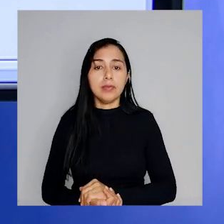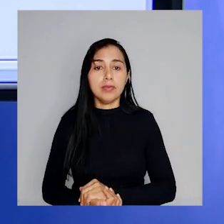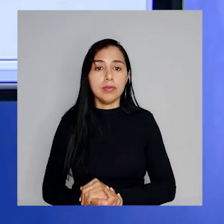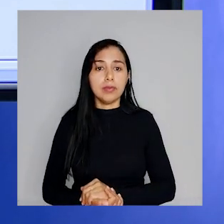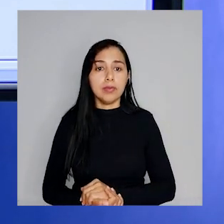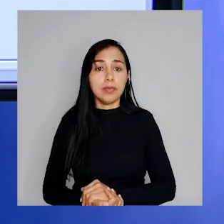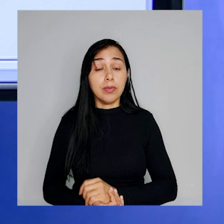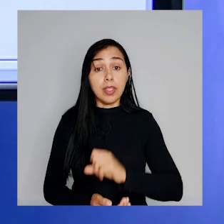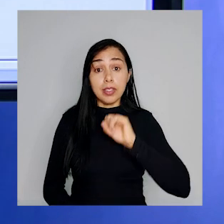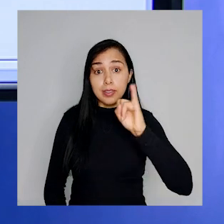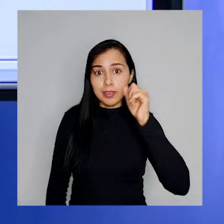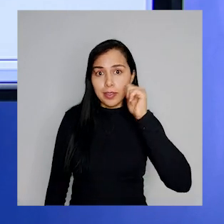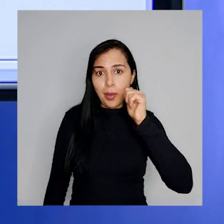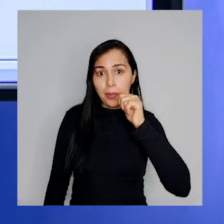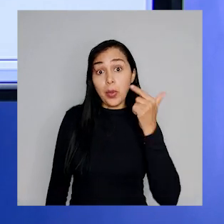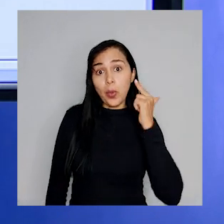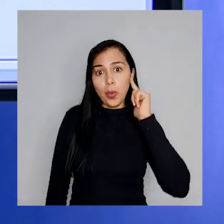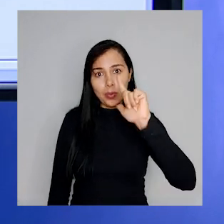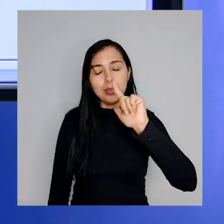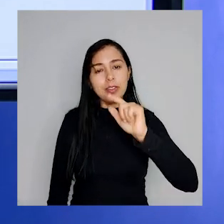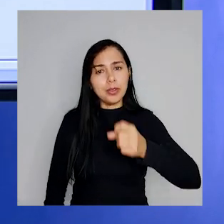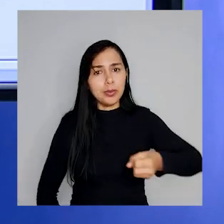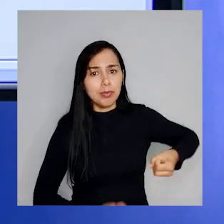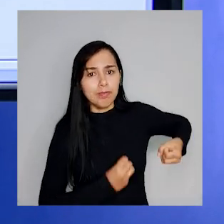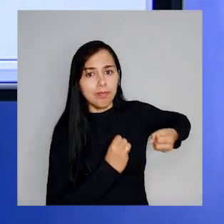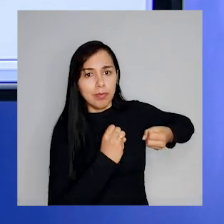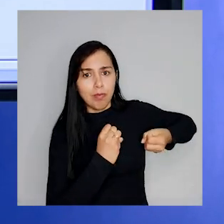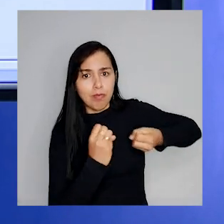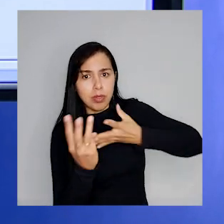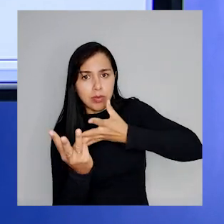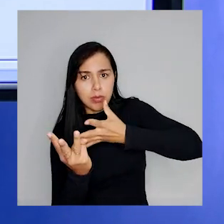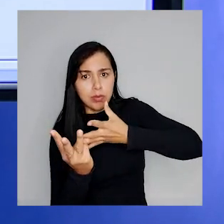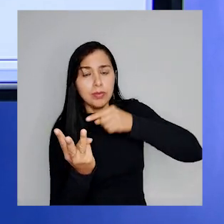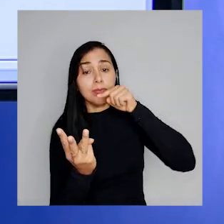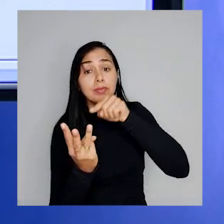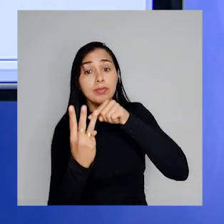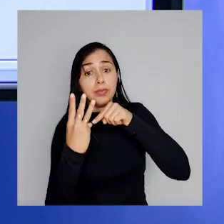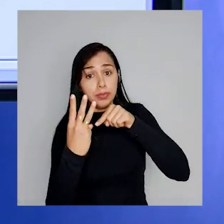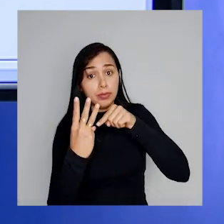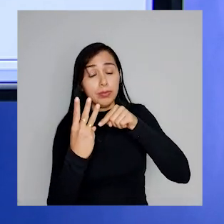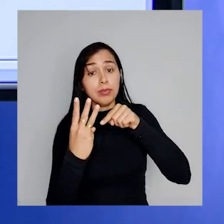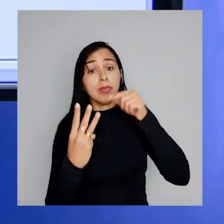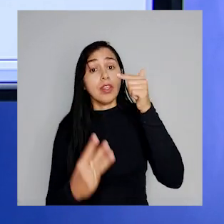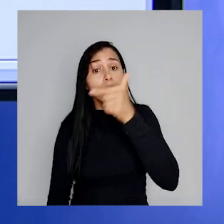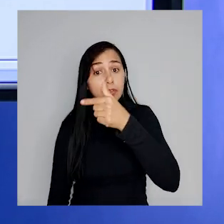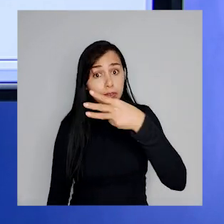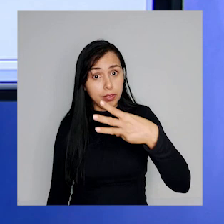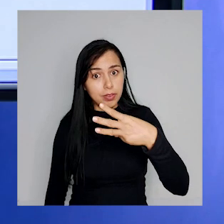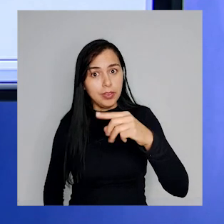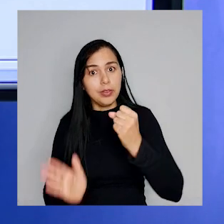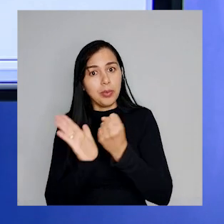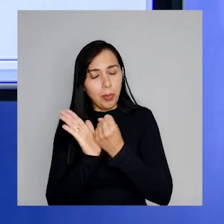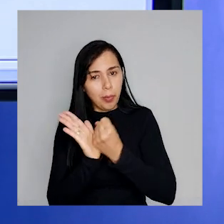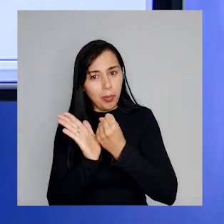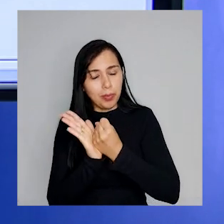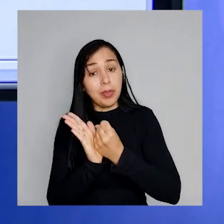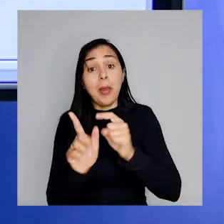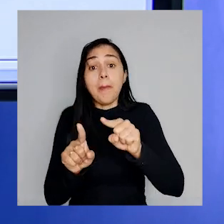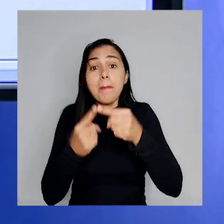23. Só derrubando esse mínimo, a gente já tem um total de 23 pontos. Se ele disse que ela